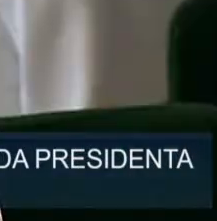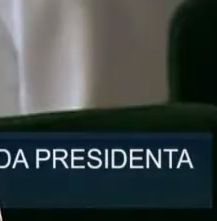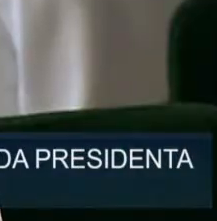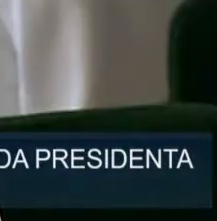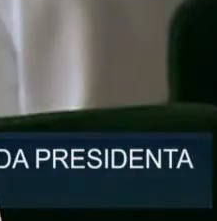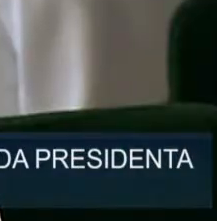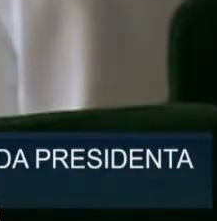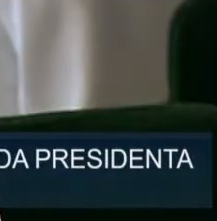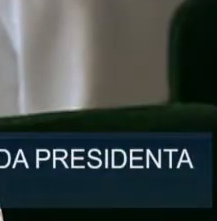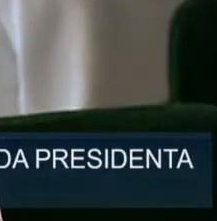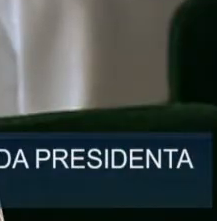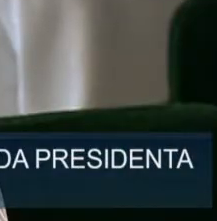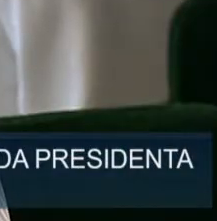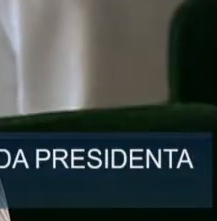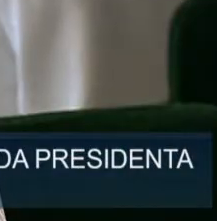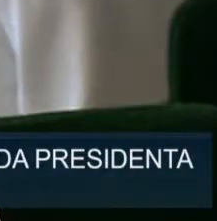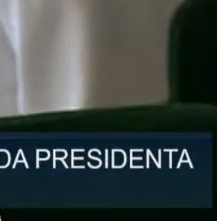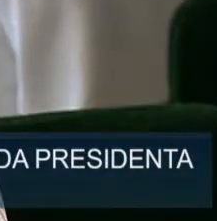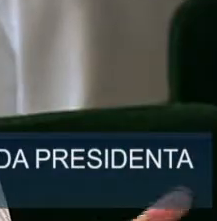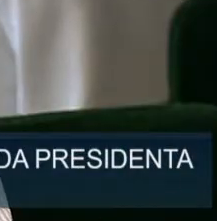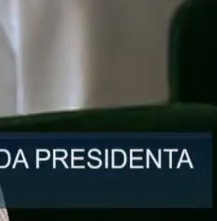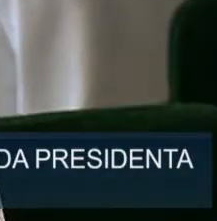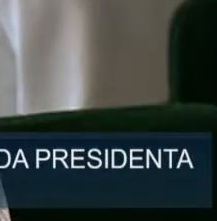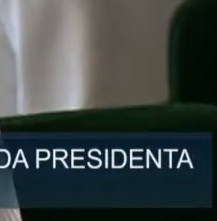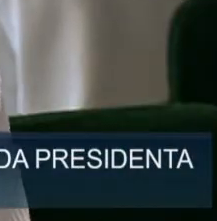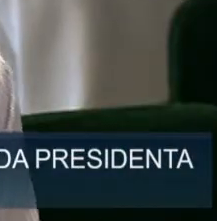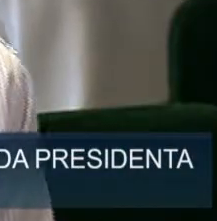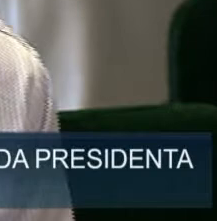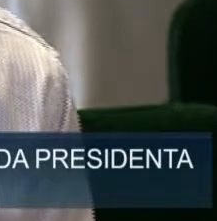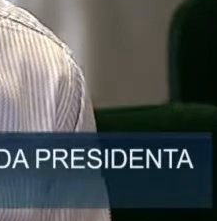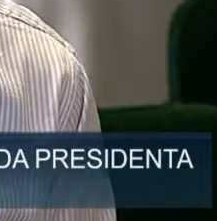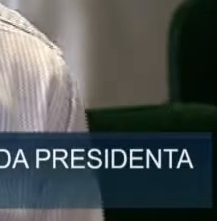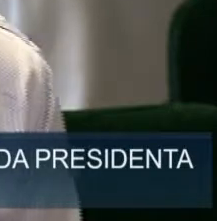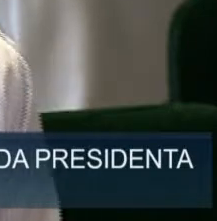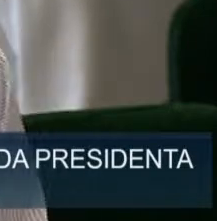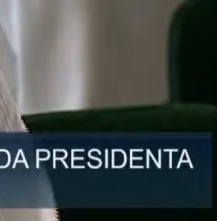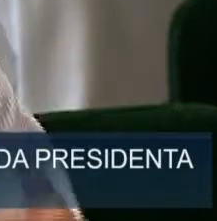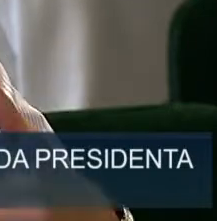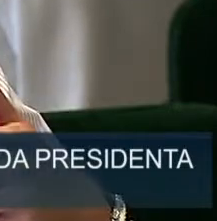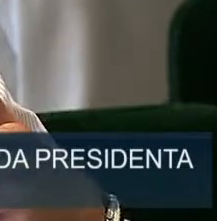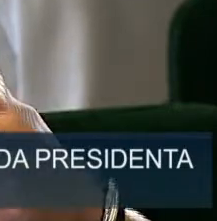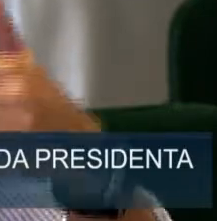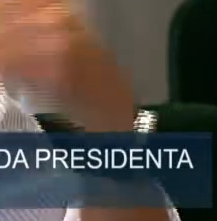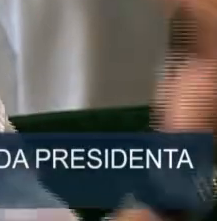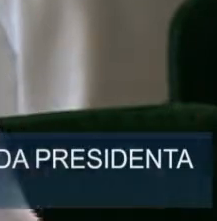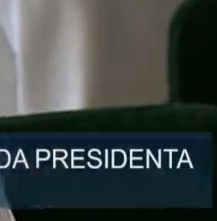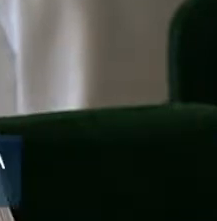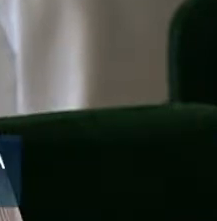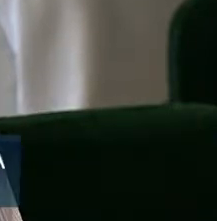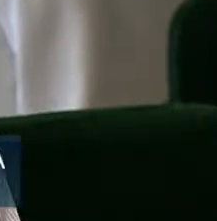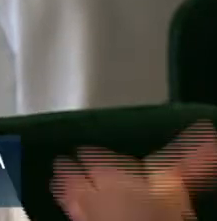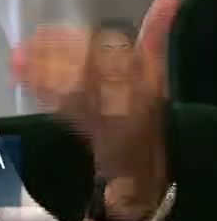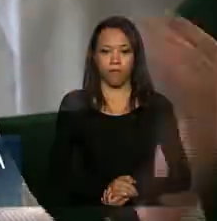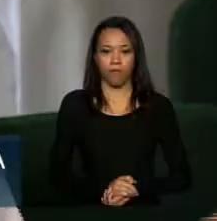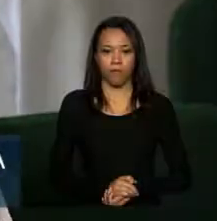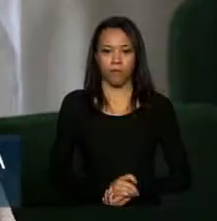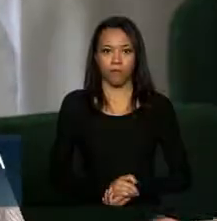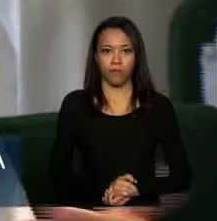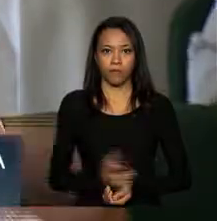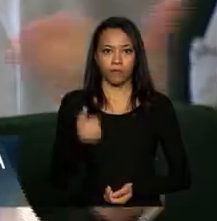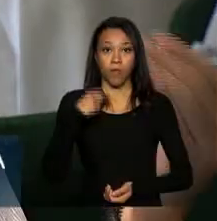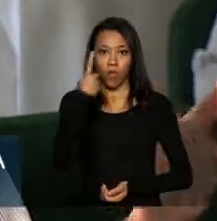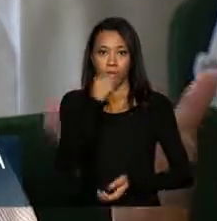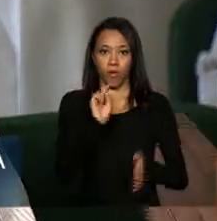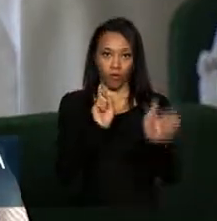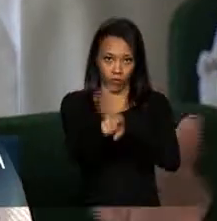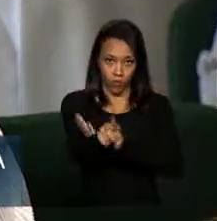sobre a reivindicação de 53 bilhões para a agricultura familiar, e o Brasil passa por um momento de ajuste fiscal.